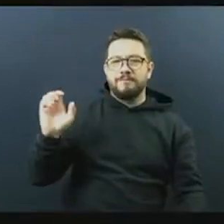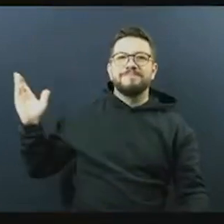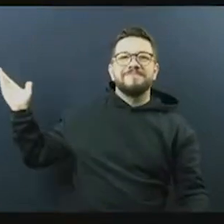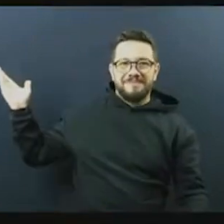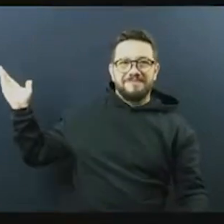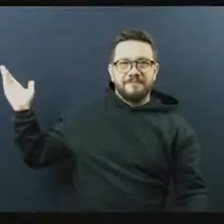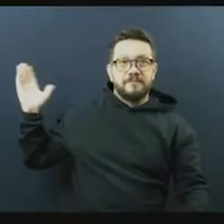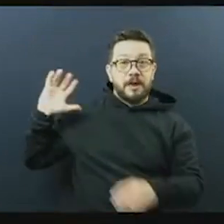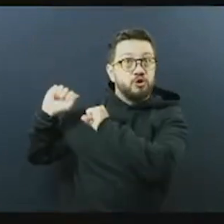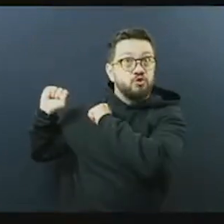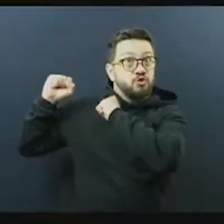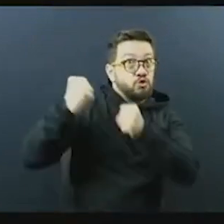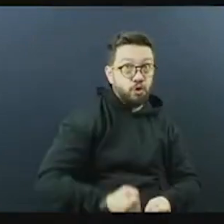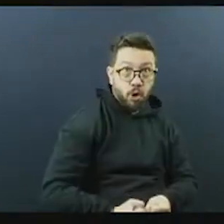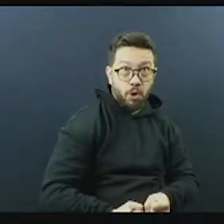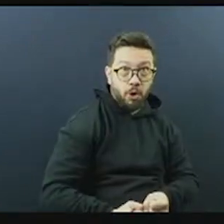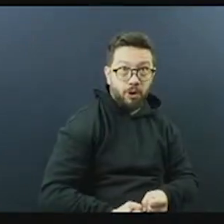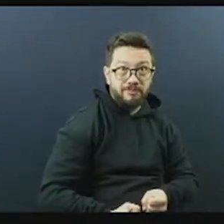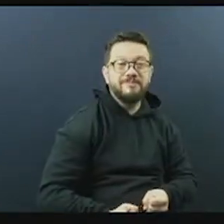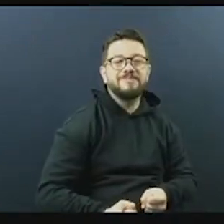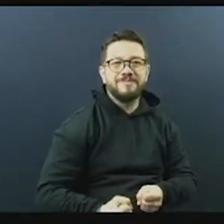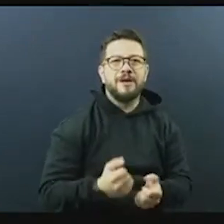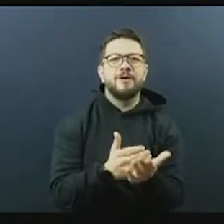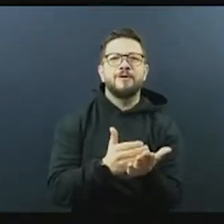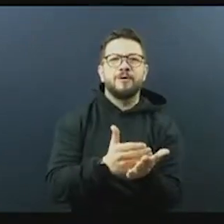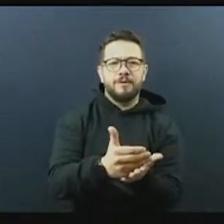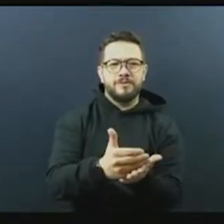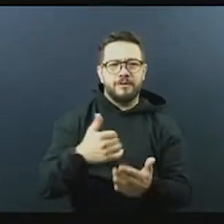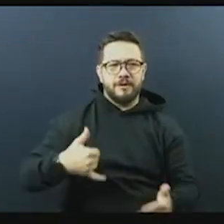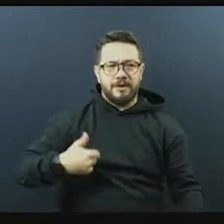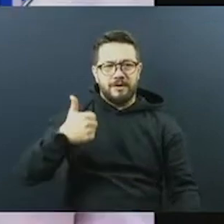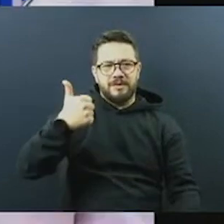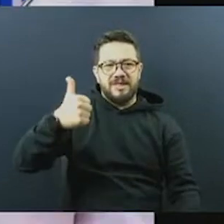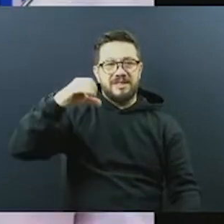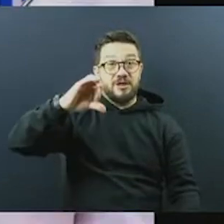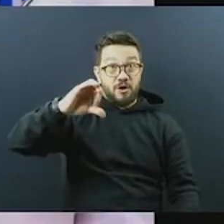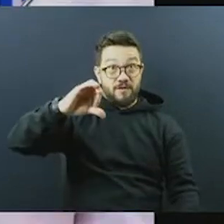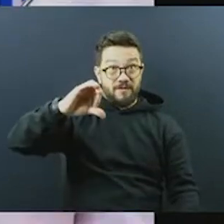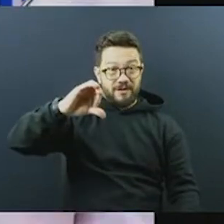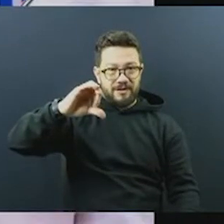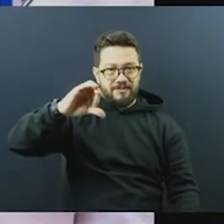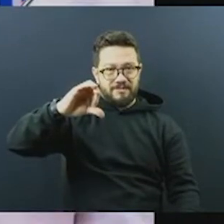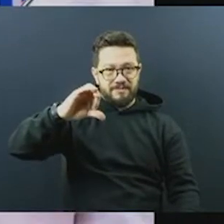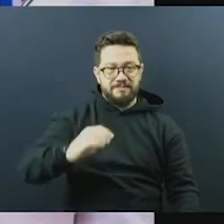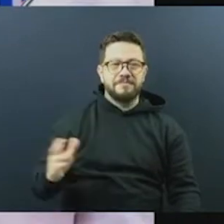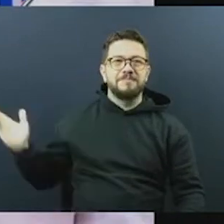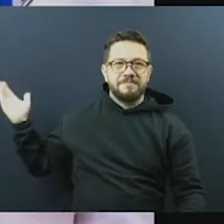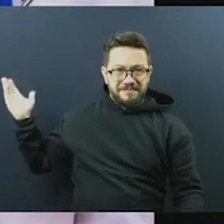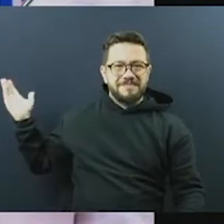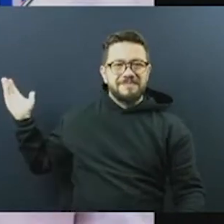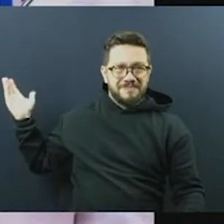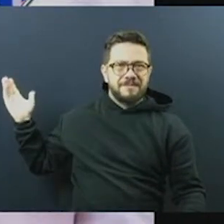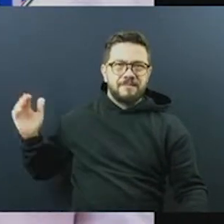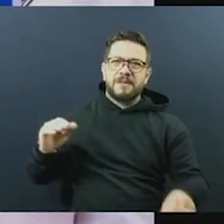judô, começou a praticar judô aos 19 anos de idade e é uma campeã, com vários